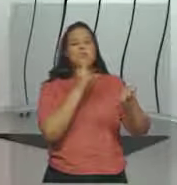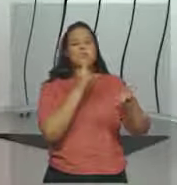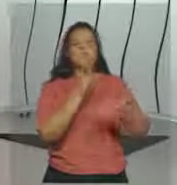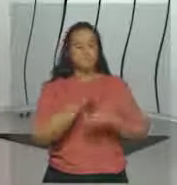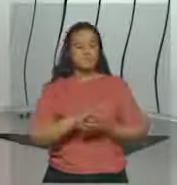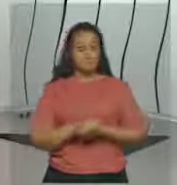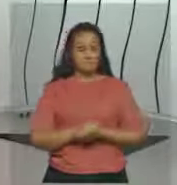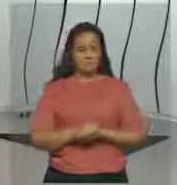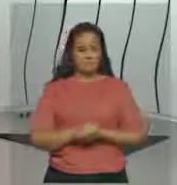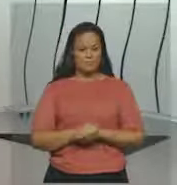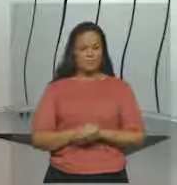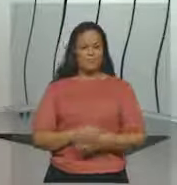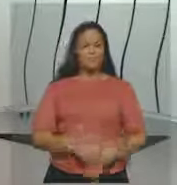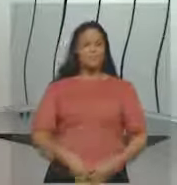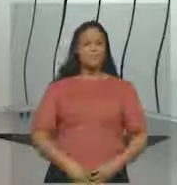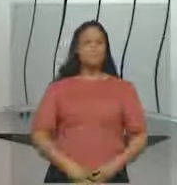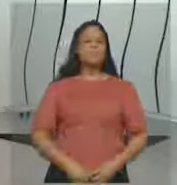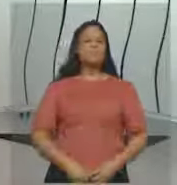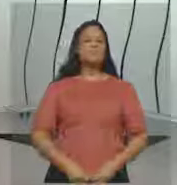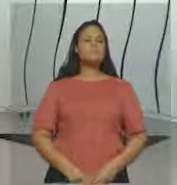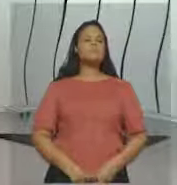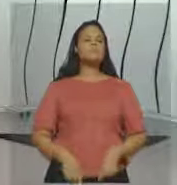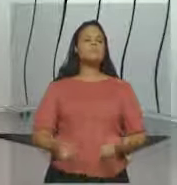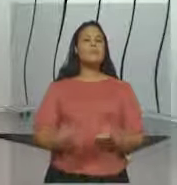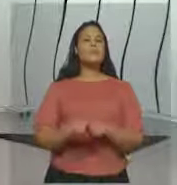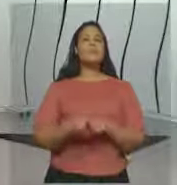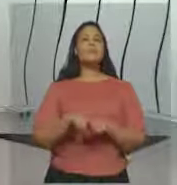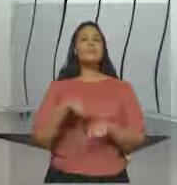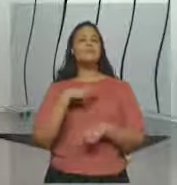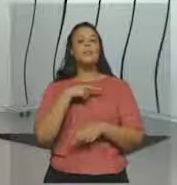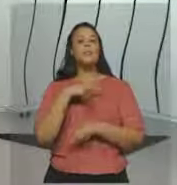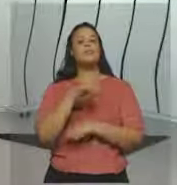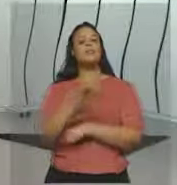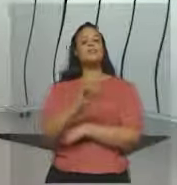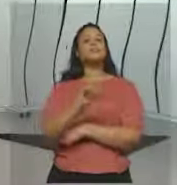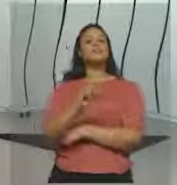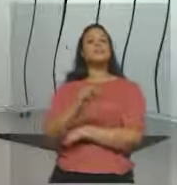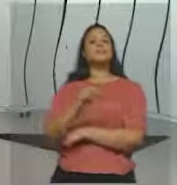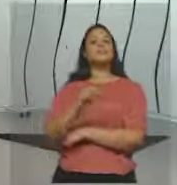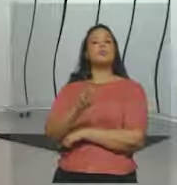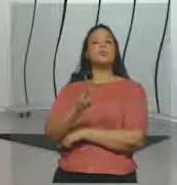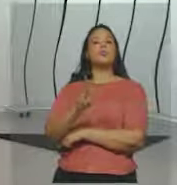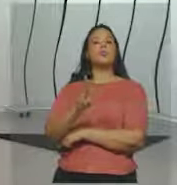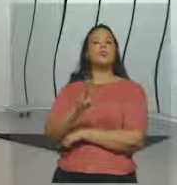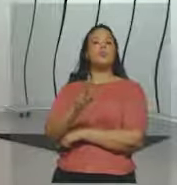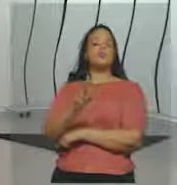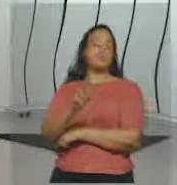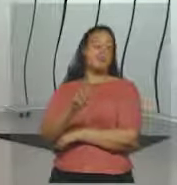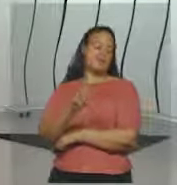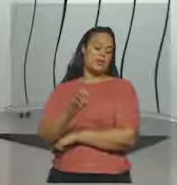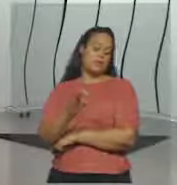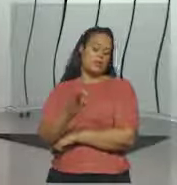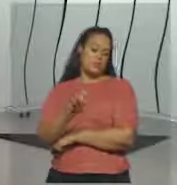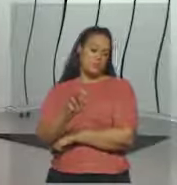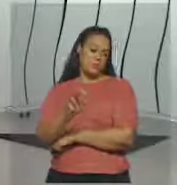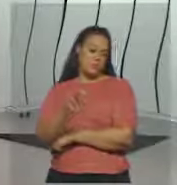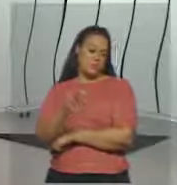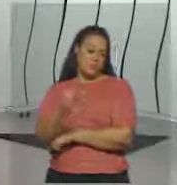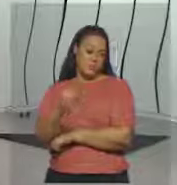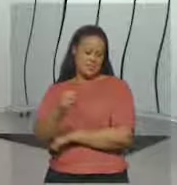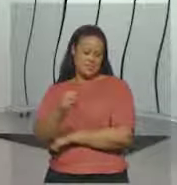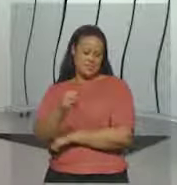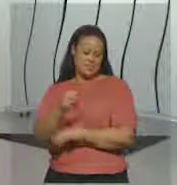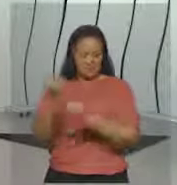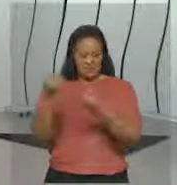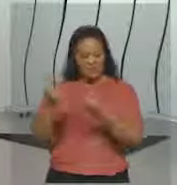maiúscula. E os disruptores, que nós não falamos na aula anterior, nós vamos falar aqui de disruptores.